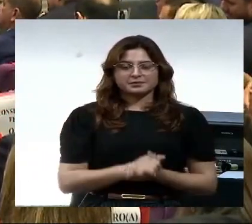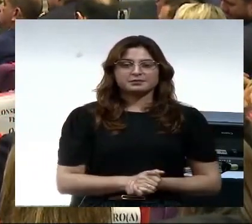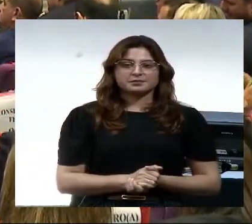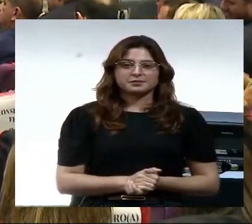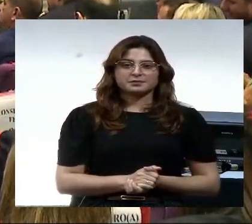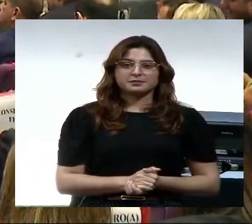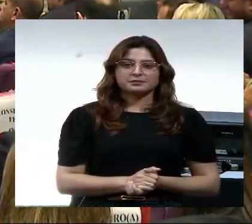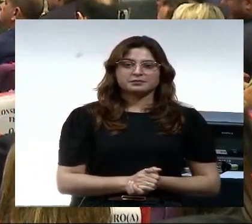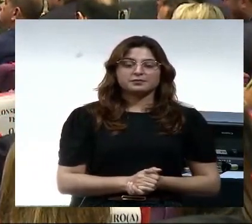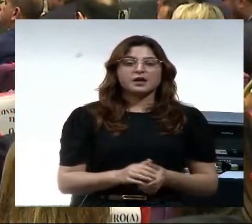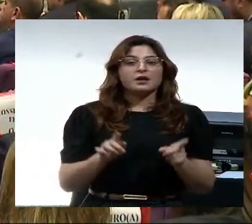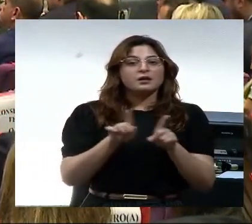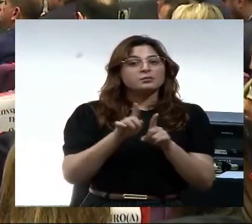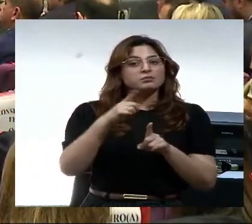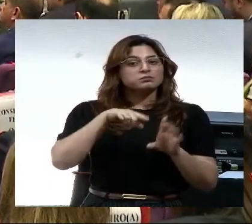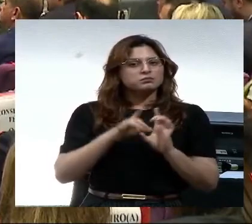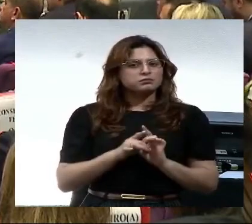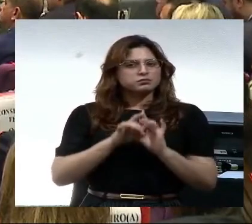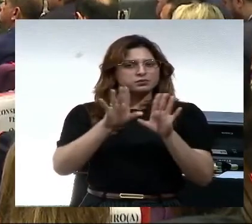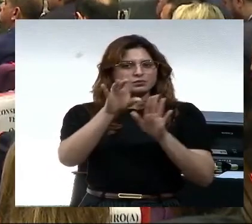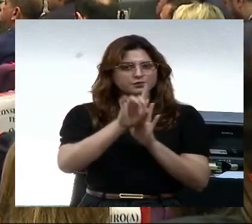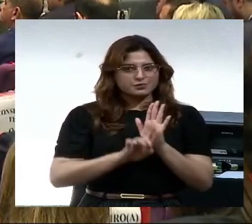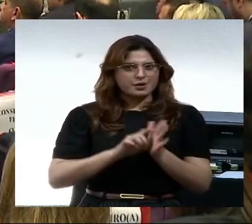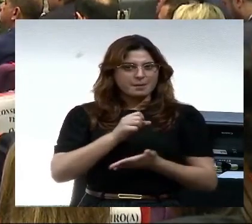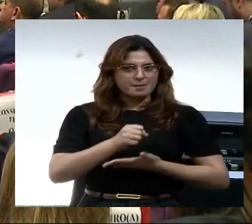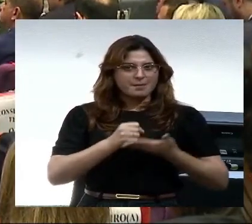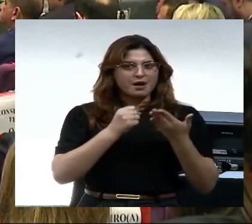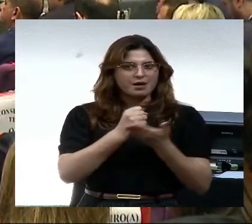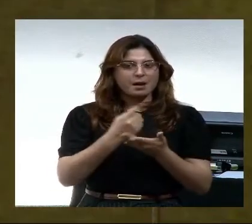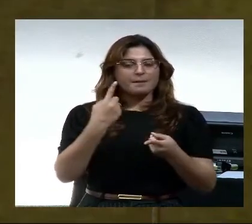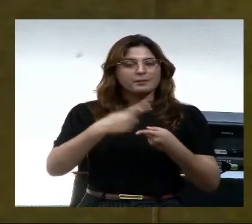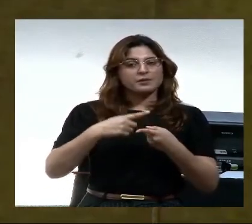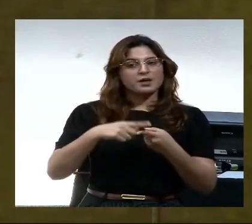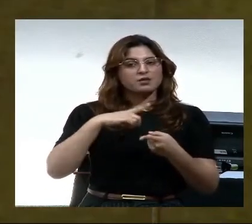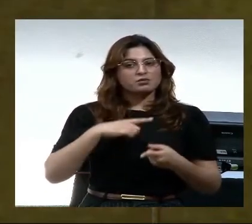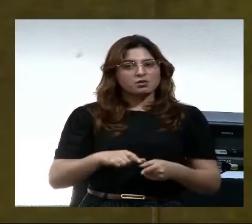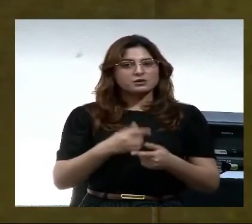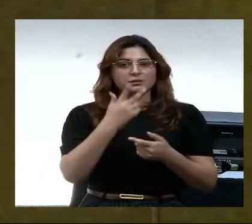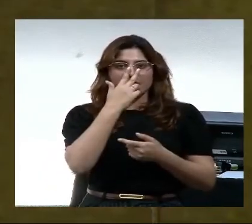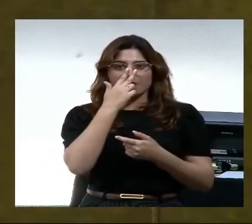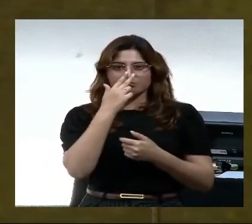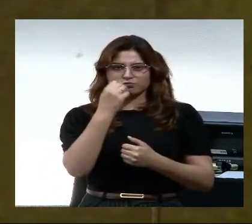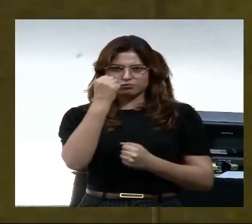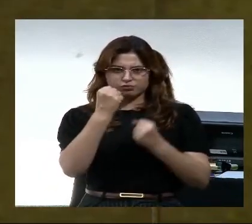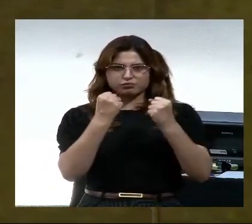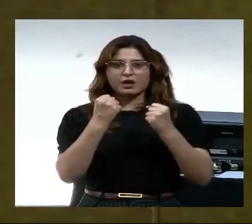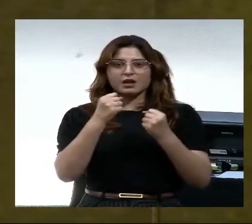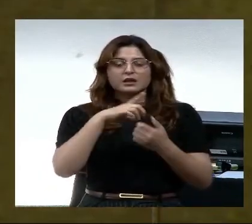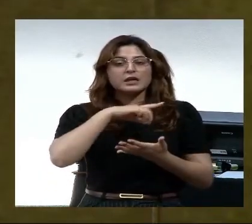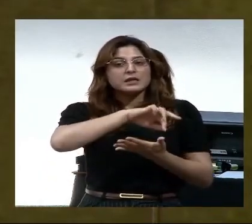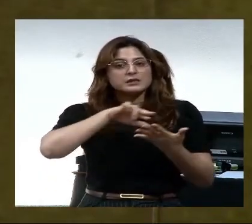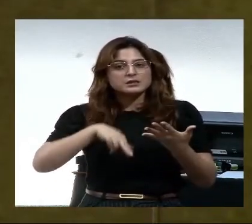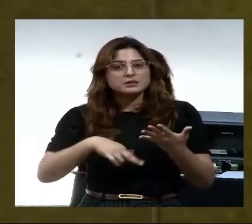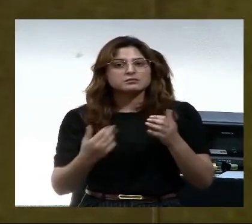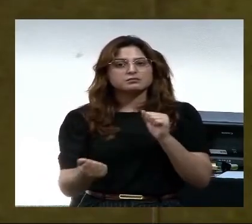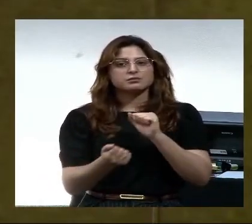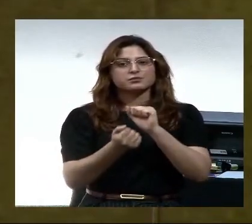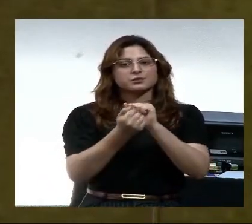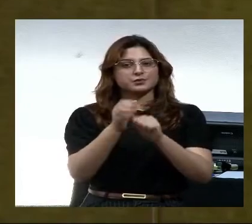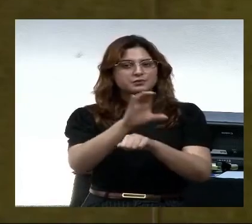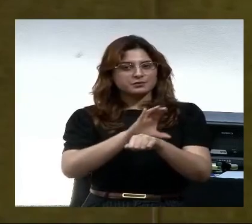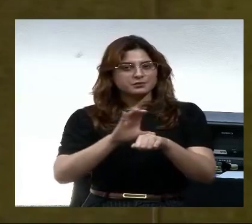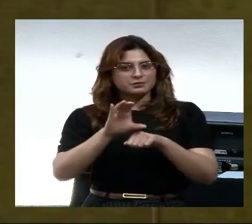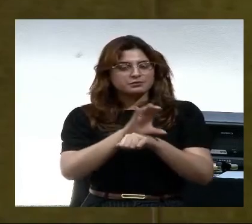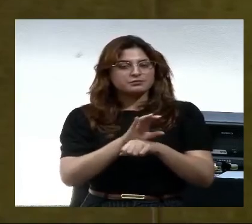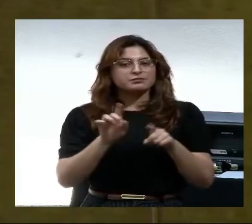Nós também não abriremos mão dos direitos fundamentais porque estamos sempre firmes ao lado da Constituição, do Estado Democrático de Direito e